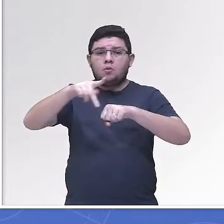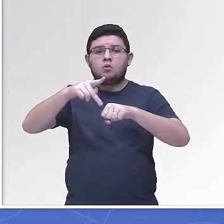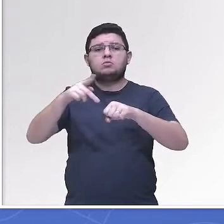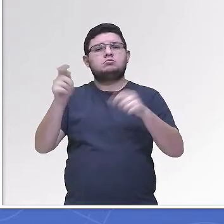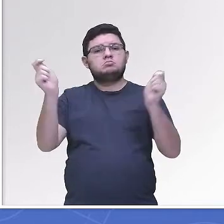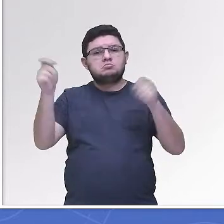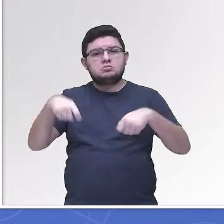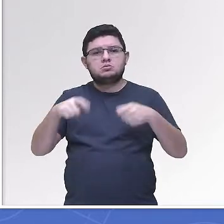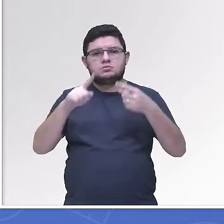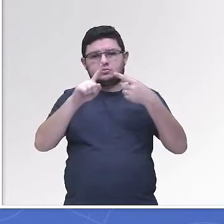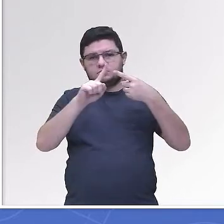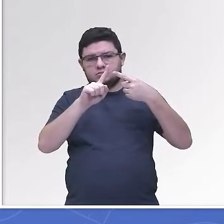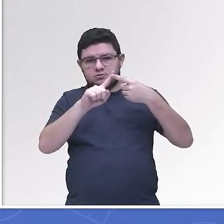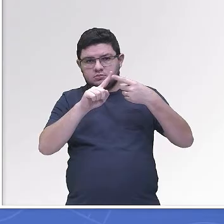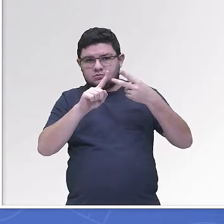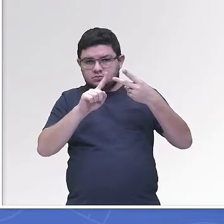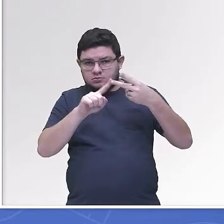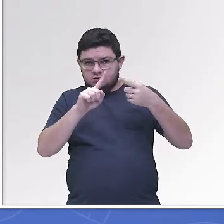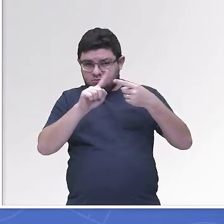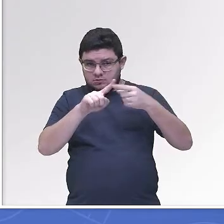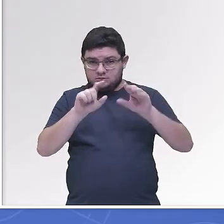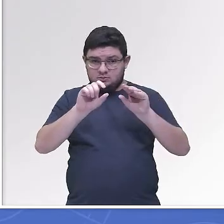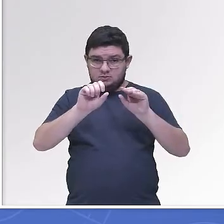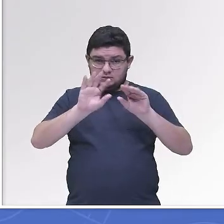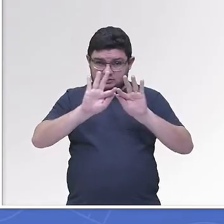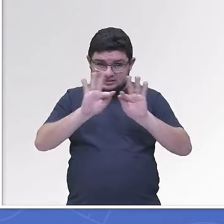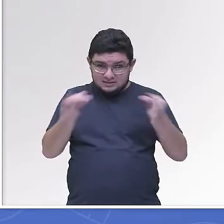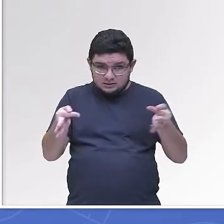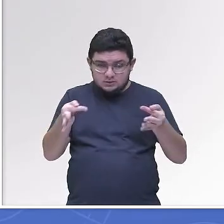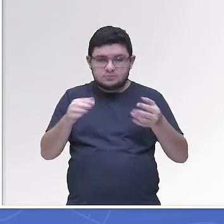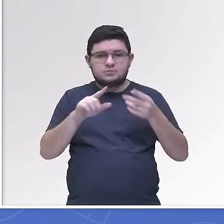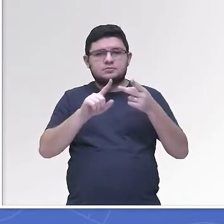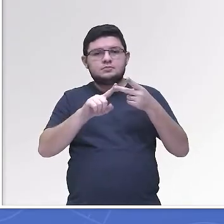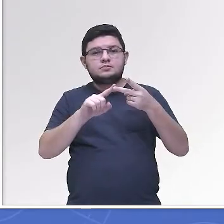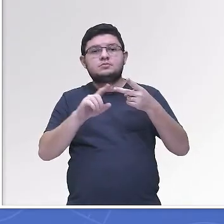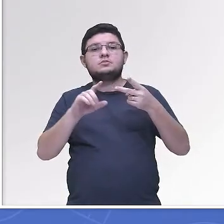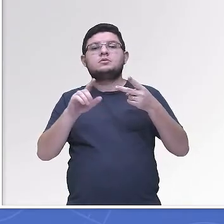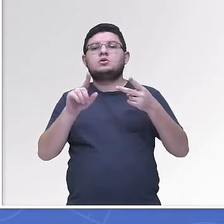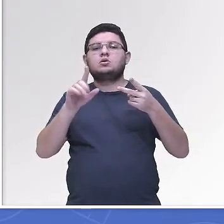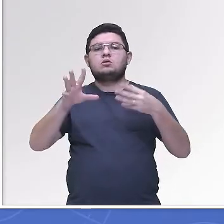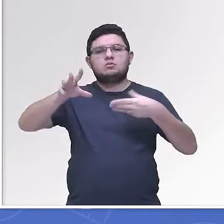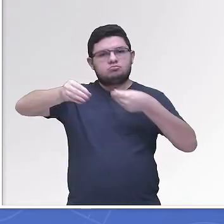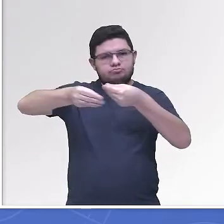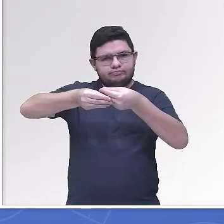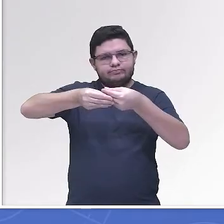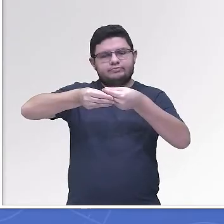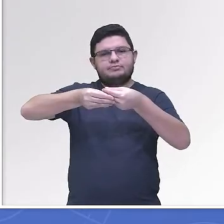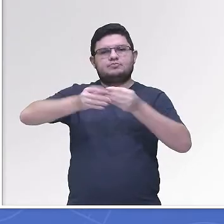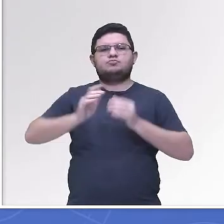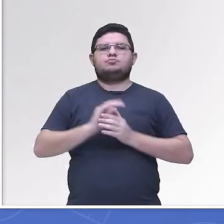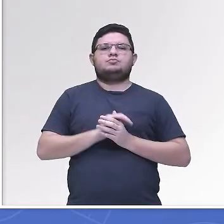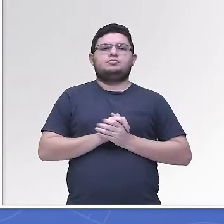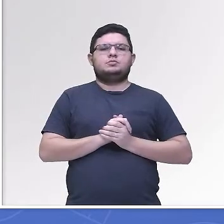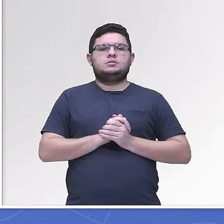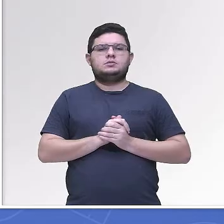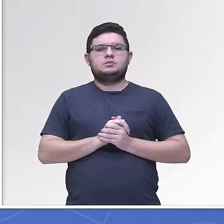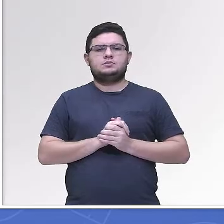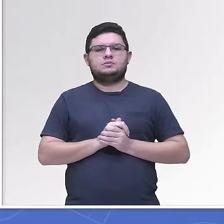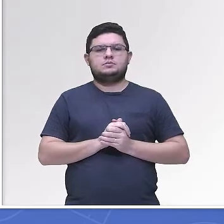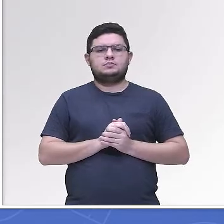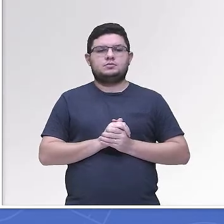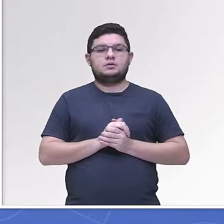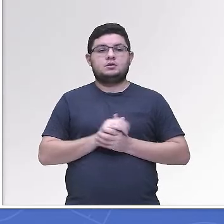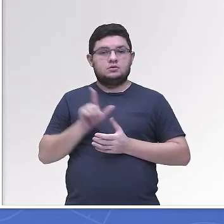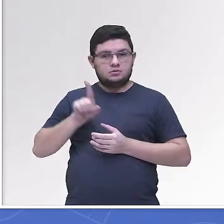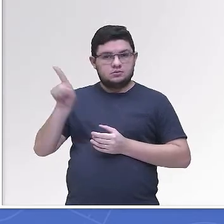classificadas em substâncias puras simples e substâncias puras compostas. Vamos entender melhor aqui